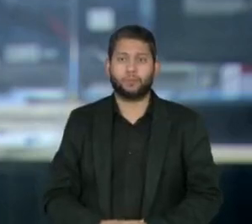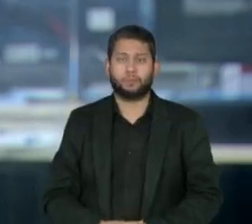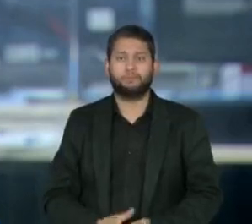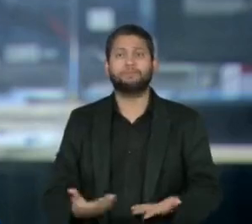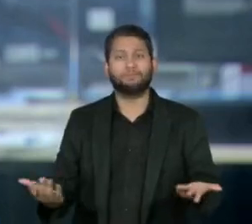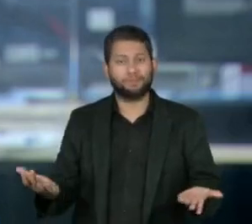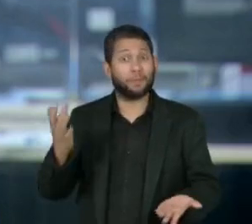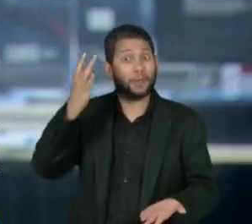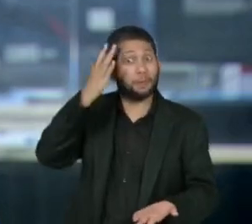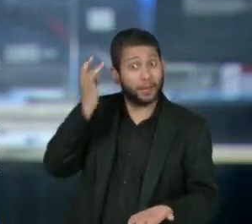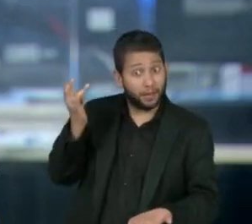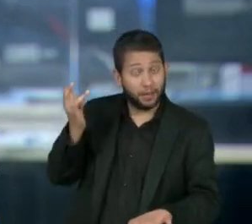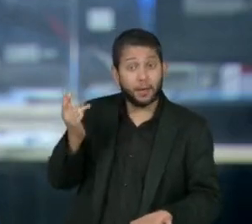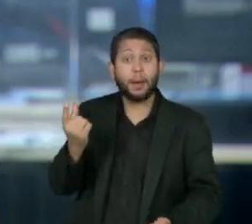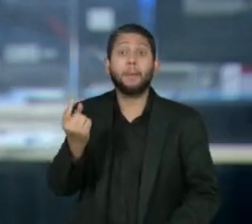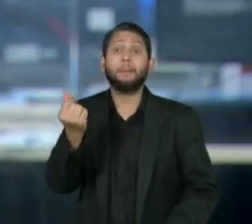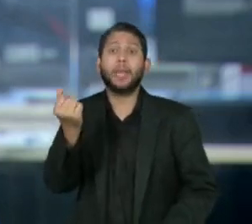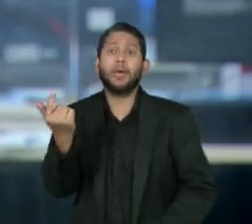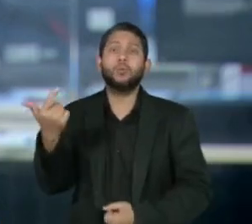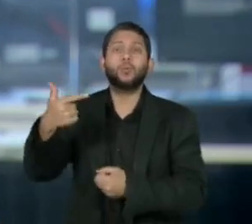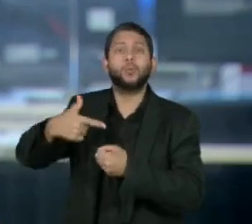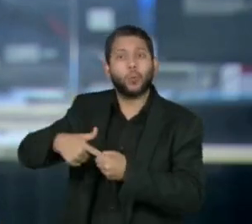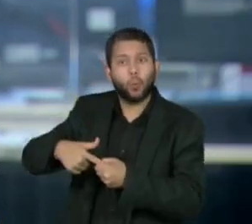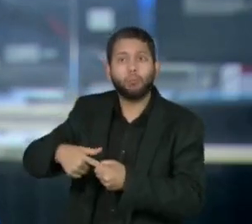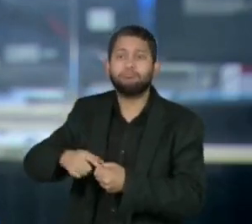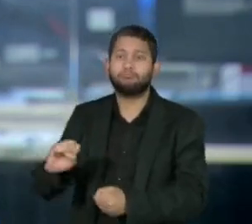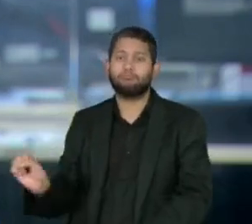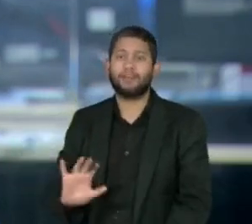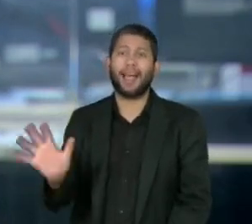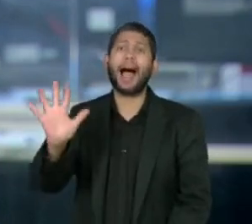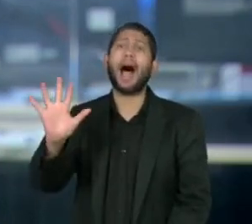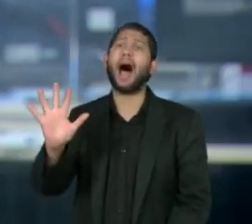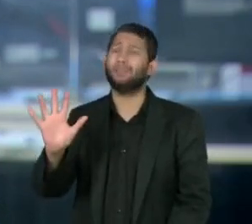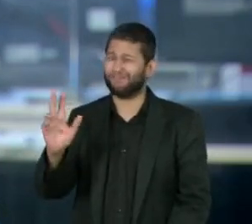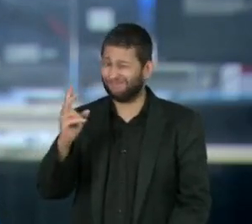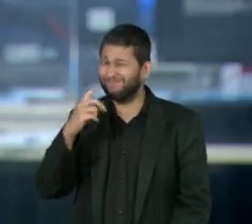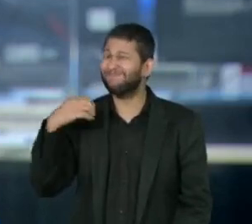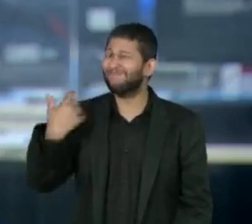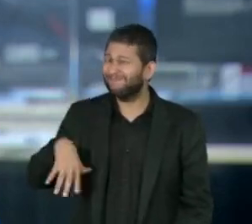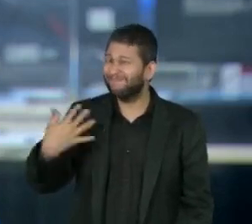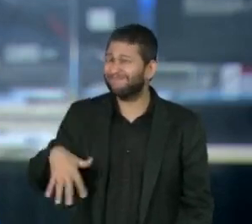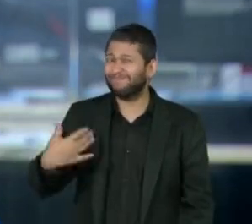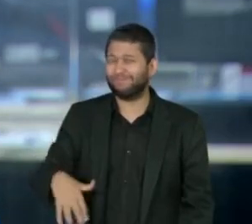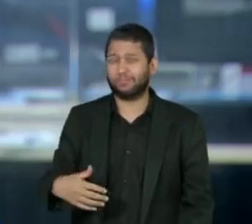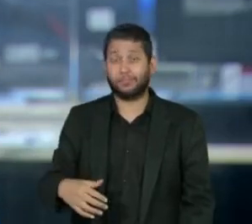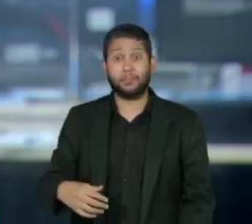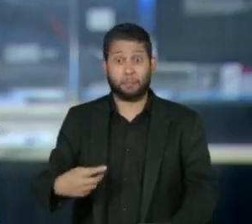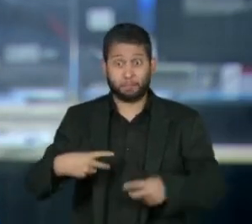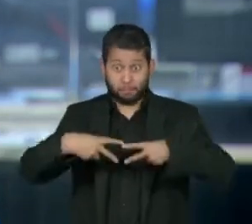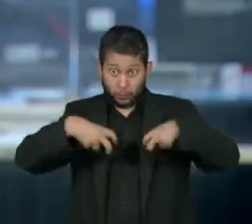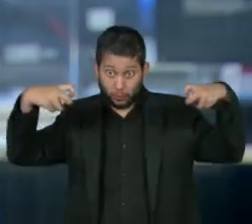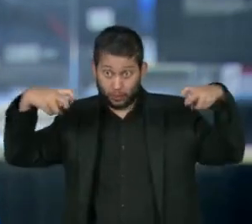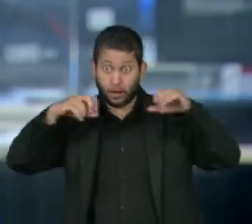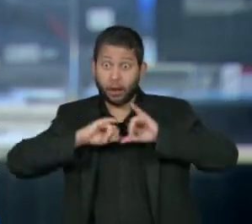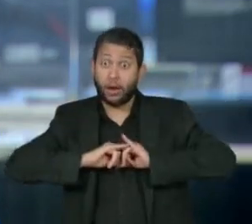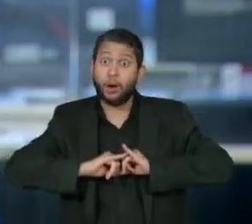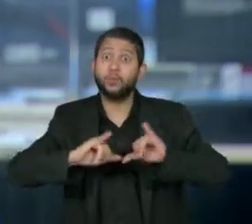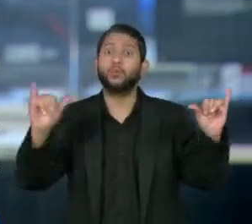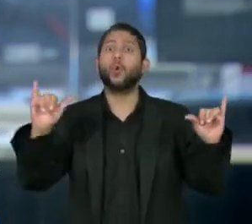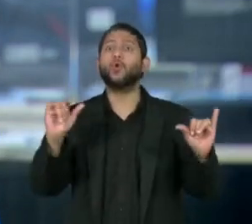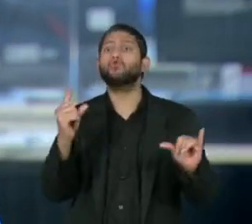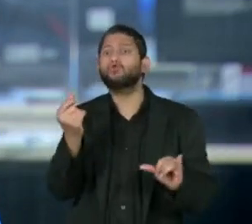A partir de amanhã, o preço dos combustíveis vai aumentar e muito no país. A Petrobras anunciou reajuste hoje pela